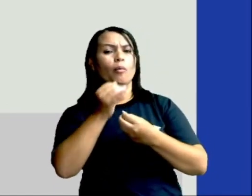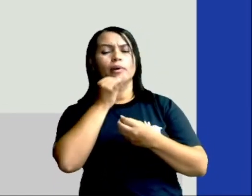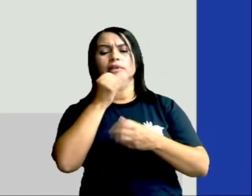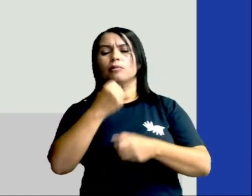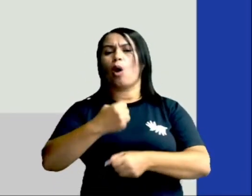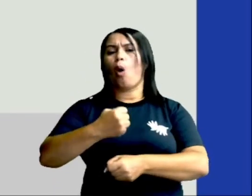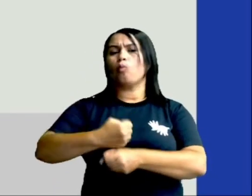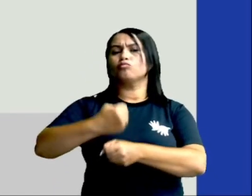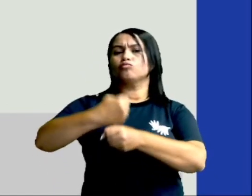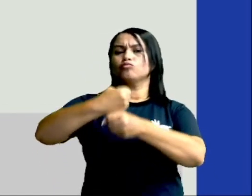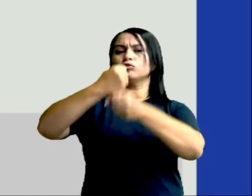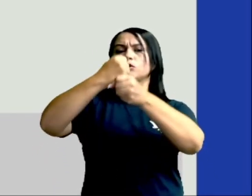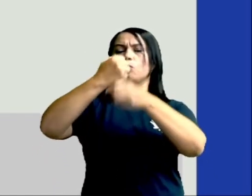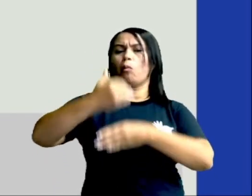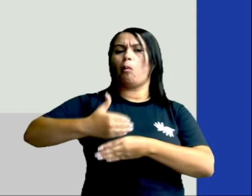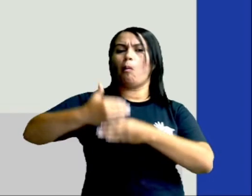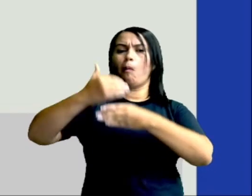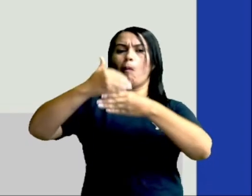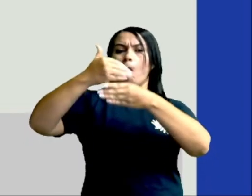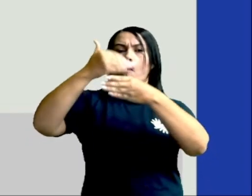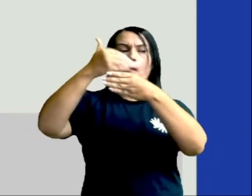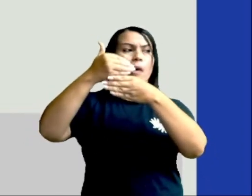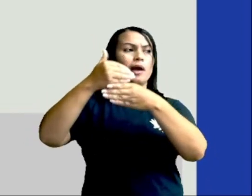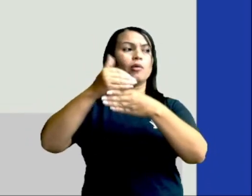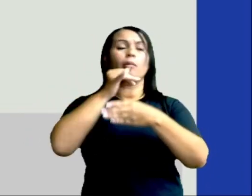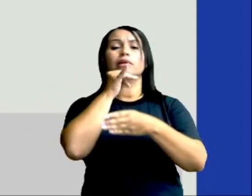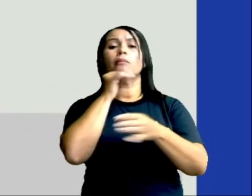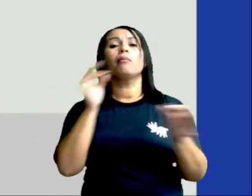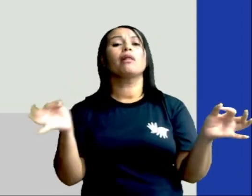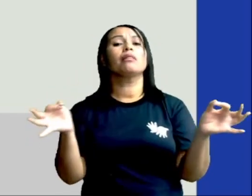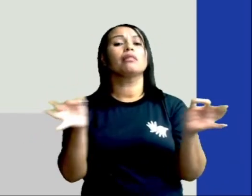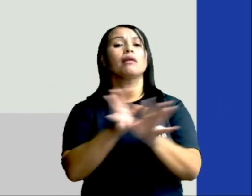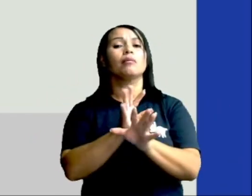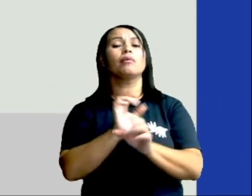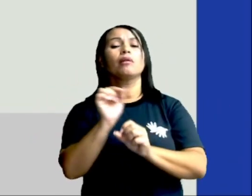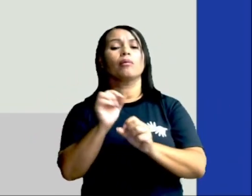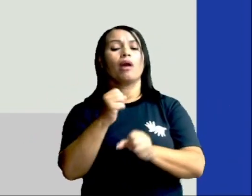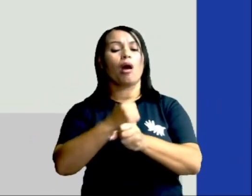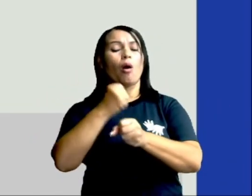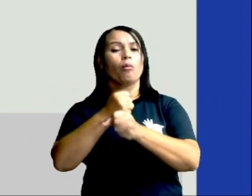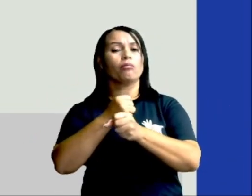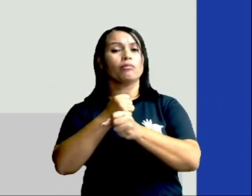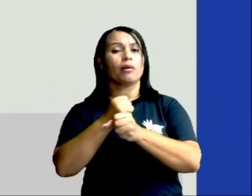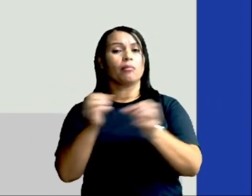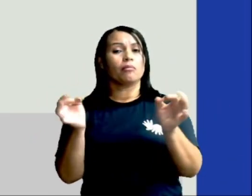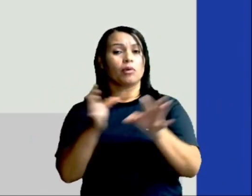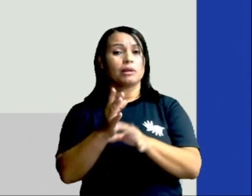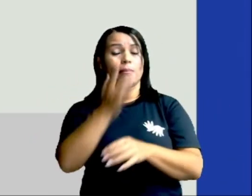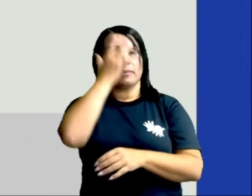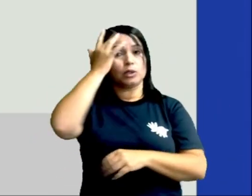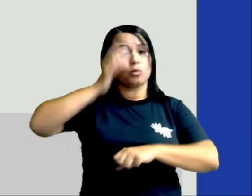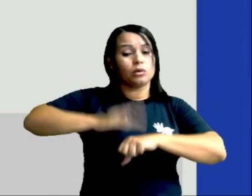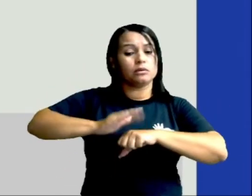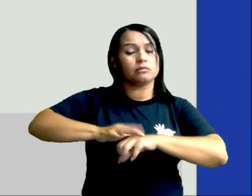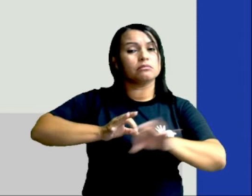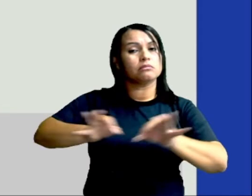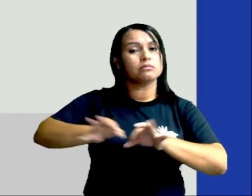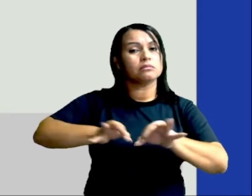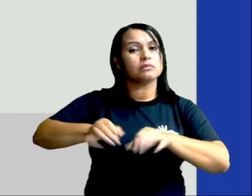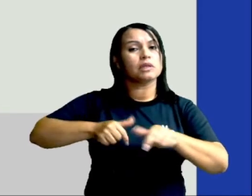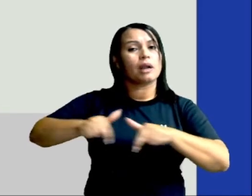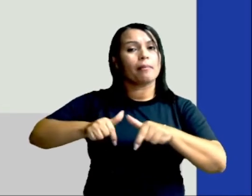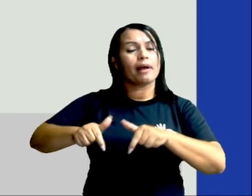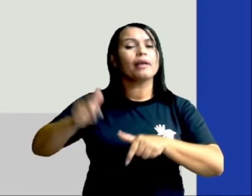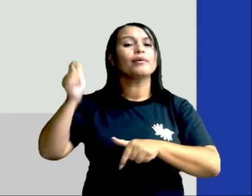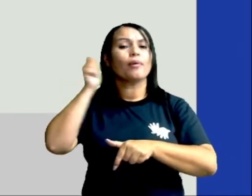prédio. O tempo para que a obra fique pronta depende do número de pedreiros. Quanto mais pessoas trabalhando,